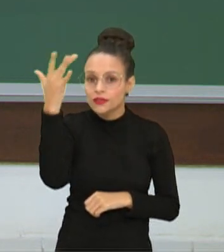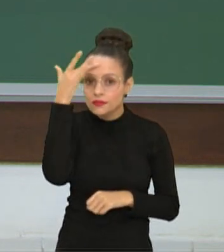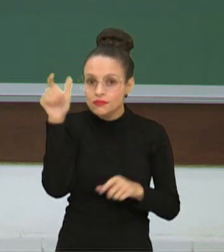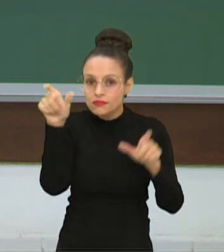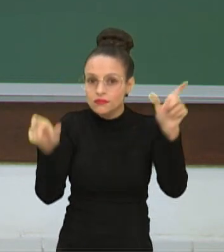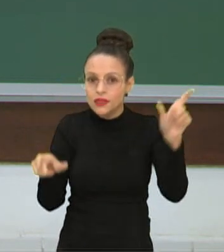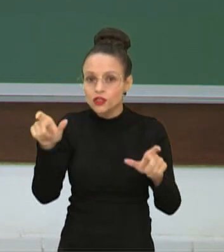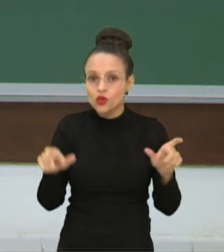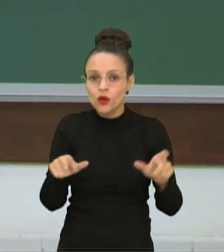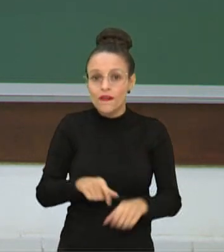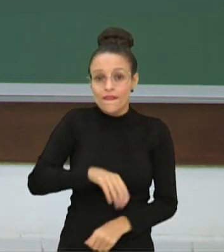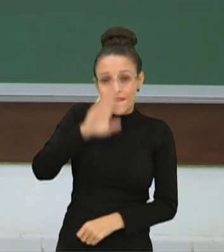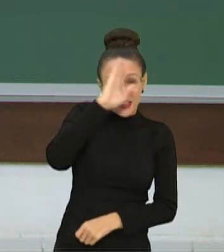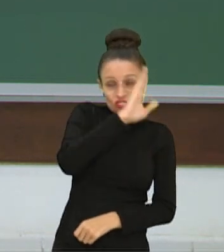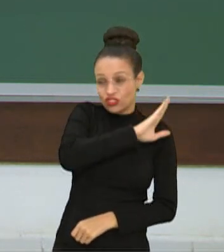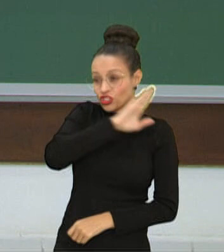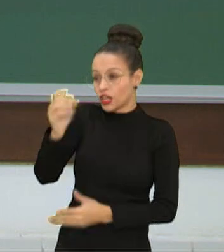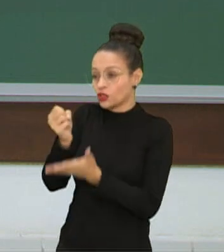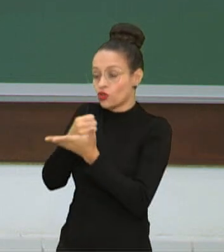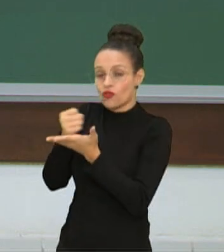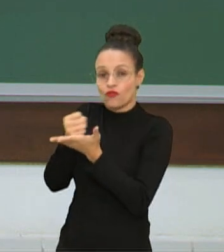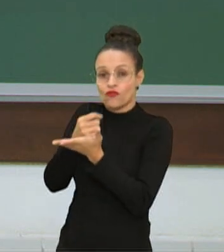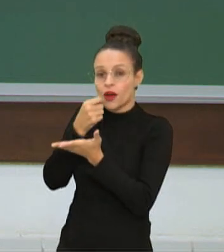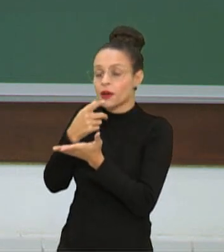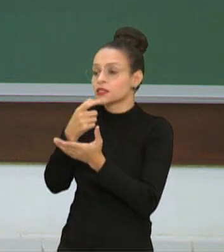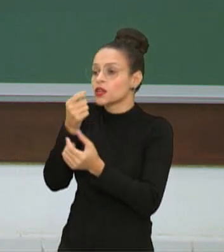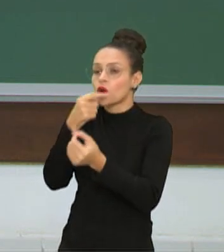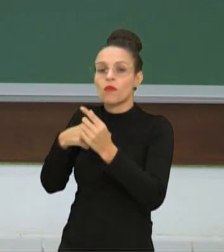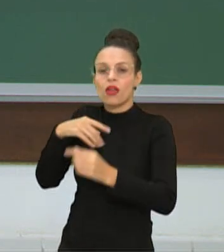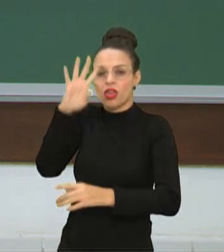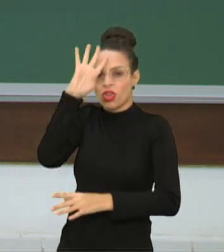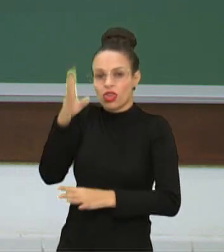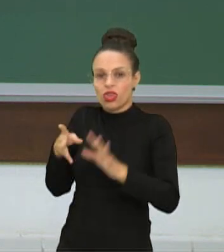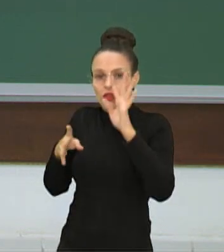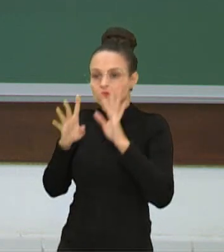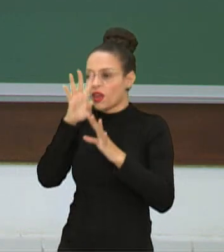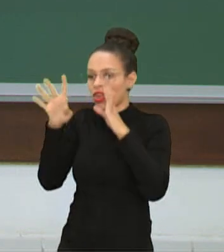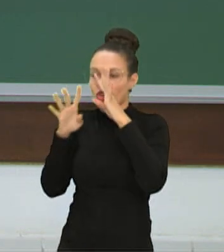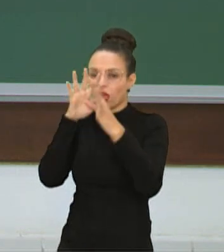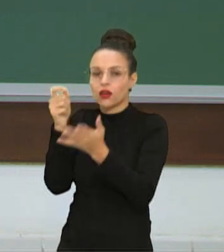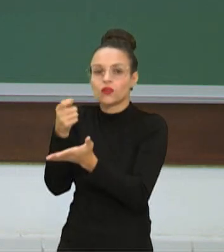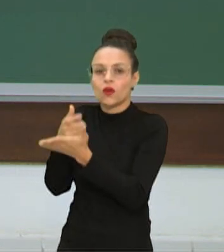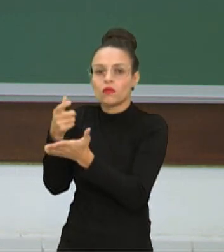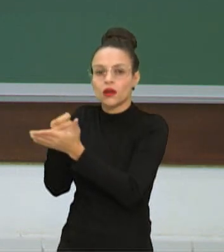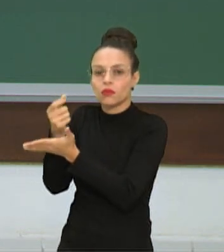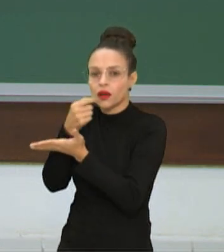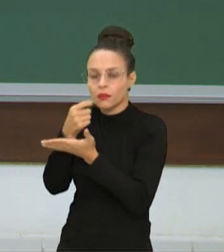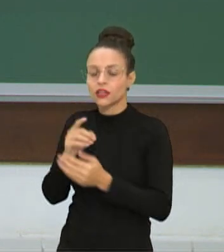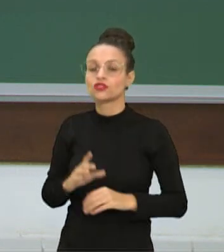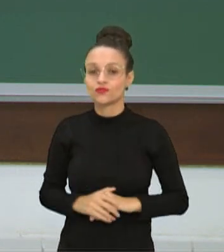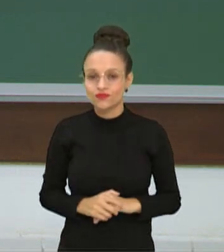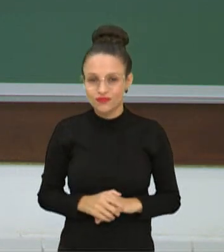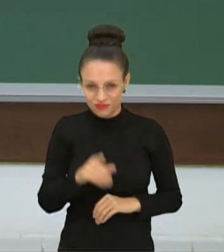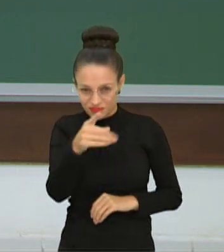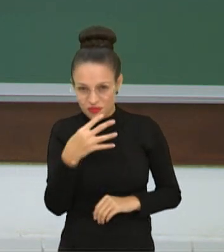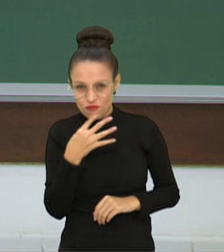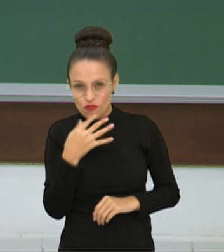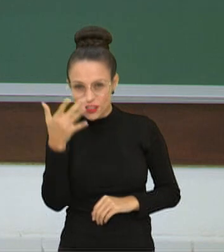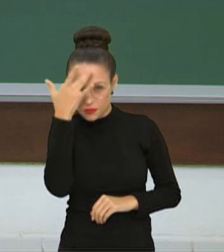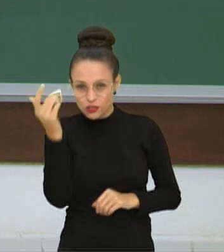gente? Corre na farmácia e compra medicamentos por conta, né? Quem não conhece alguém que faz